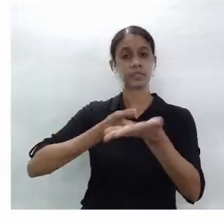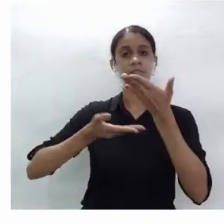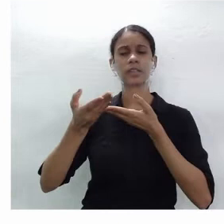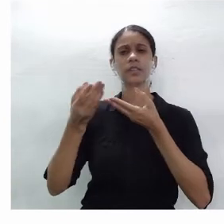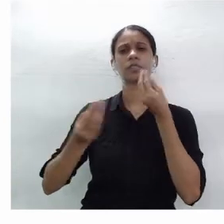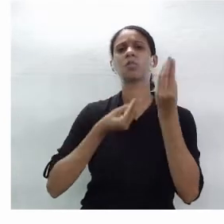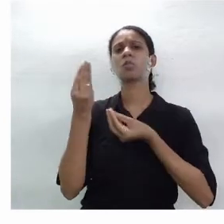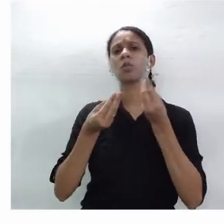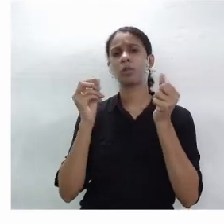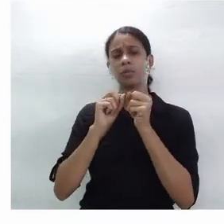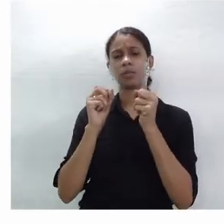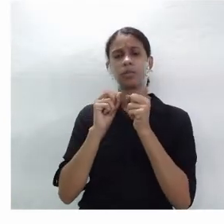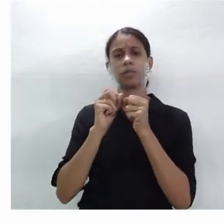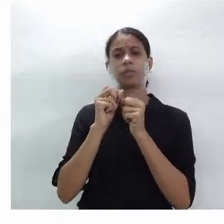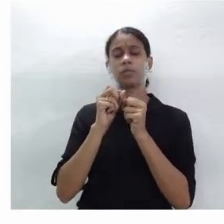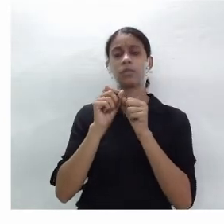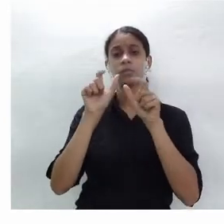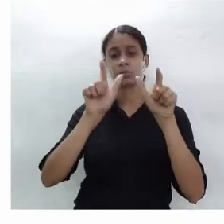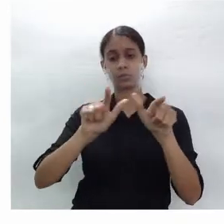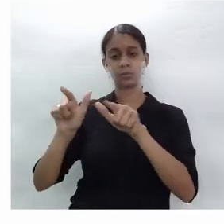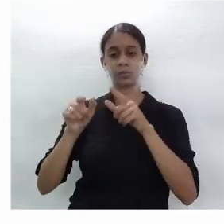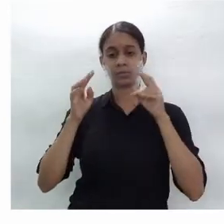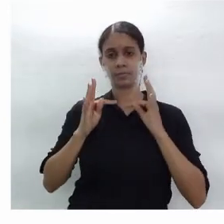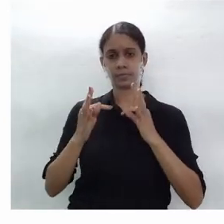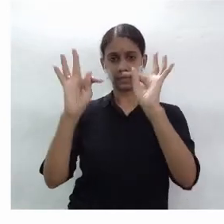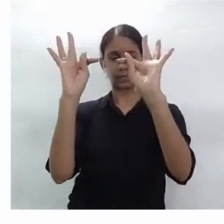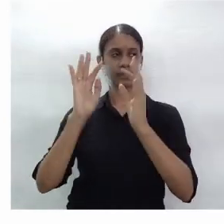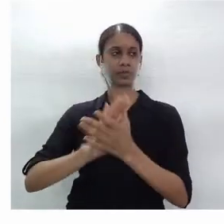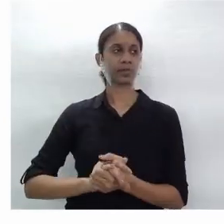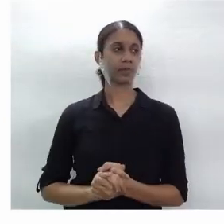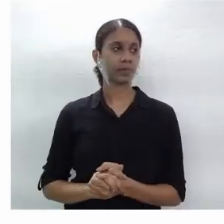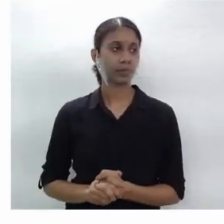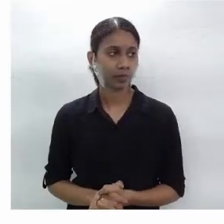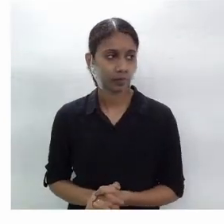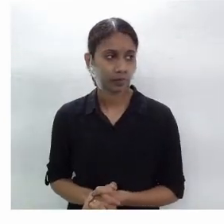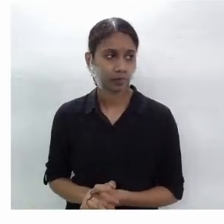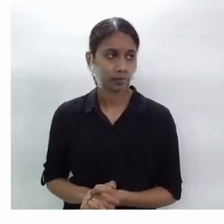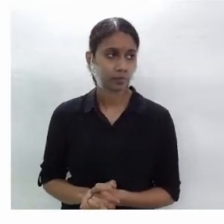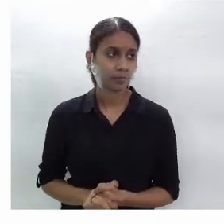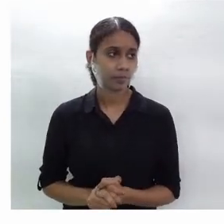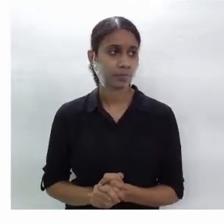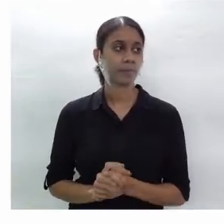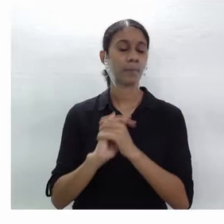se relaciona com o meio tecnológico? Passa aí para o próximo slide.